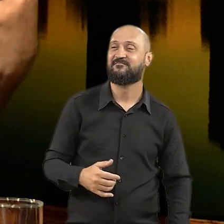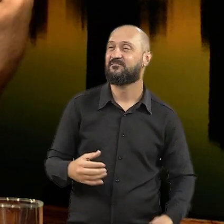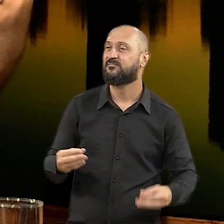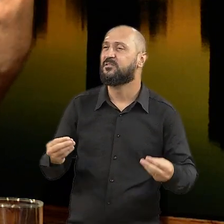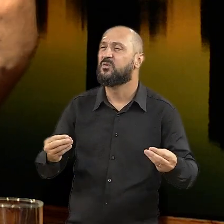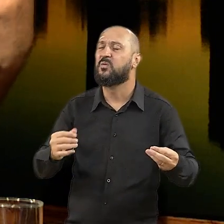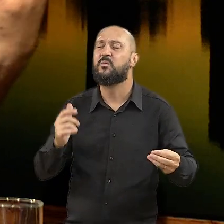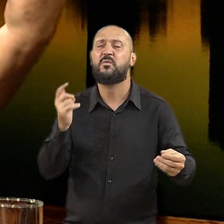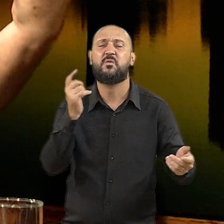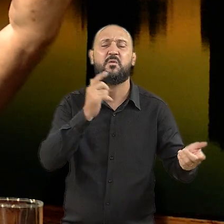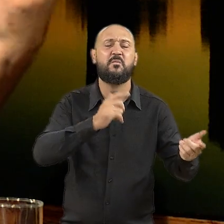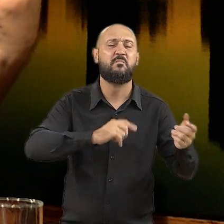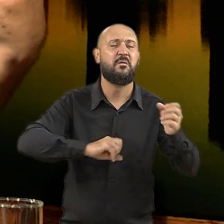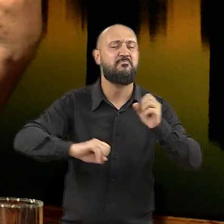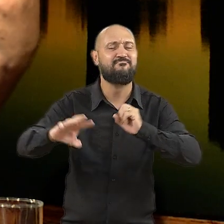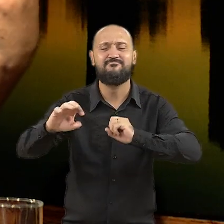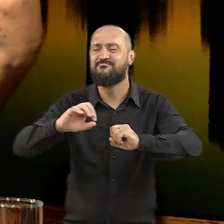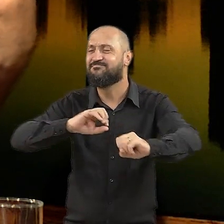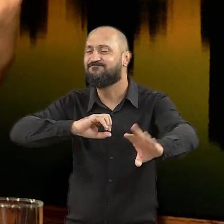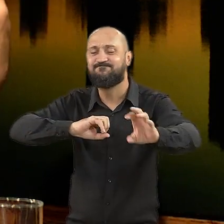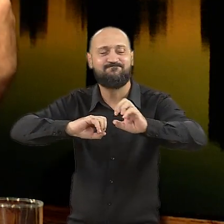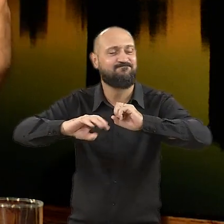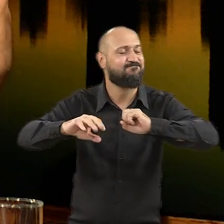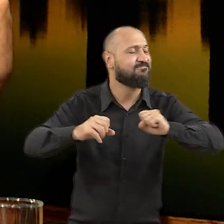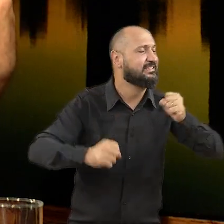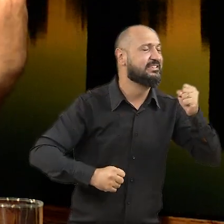Como eu corria...